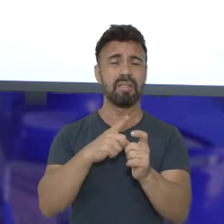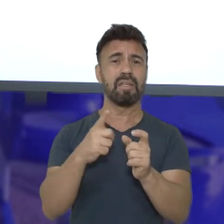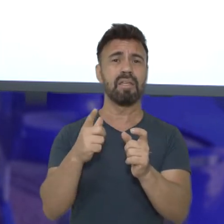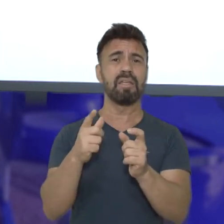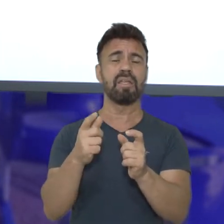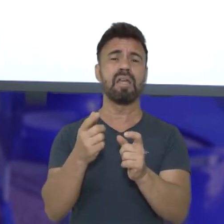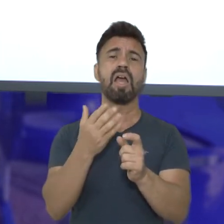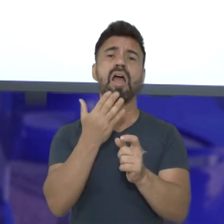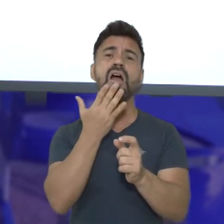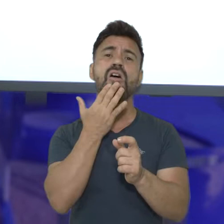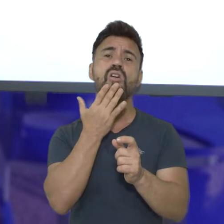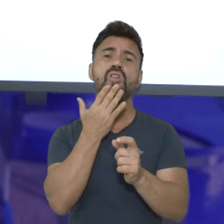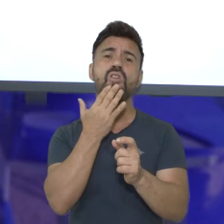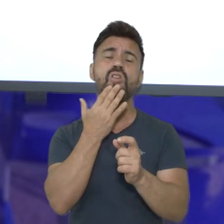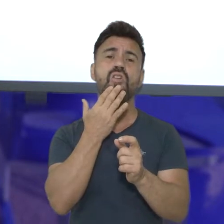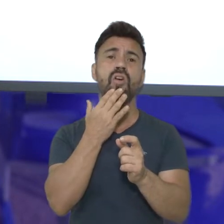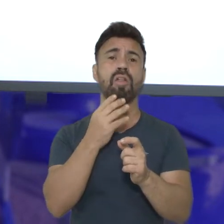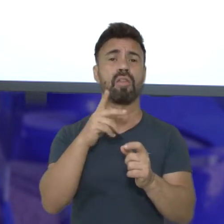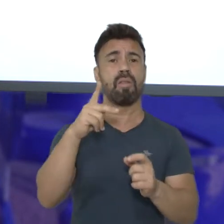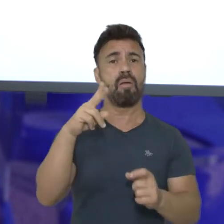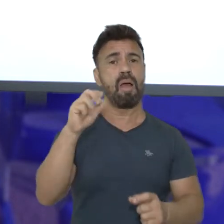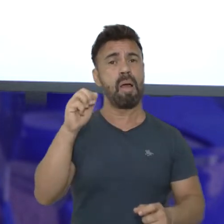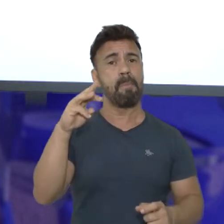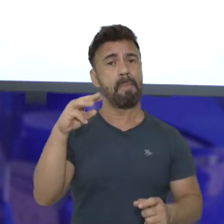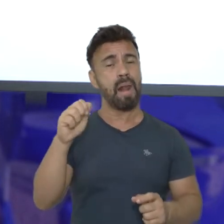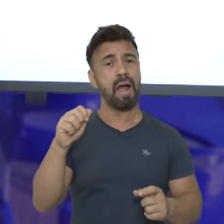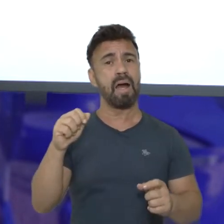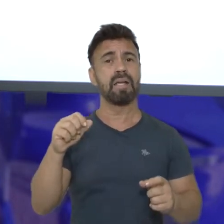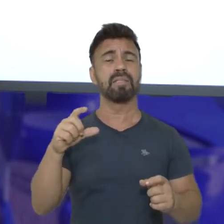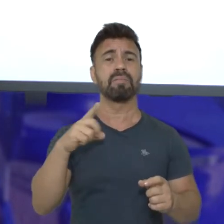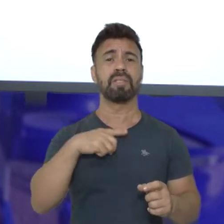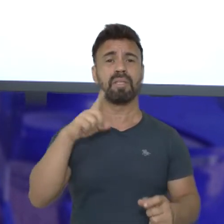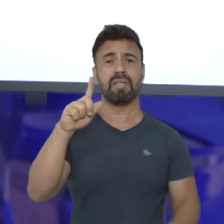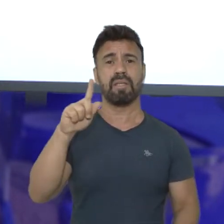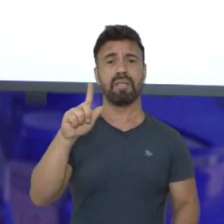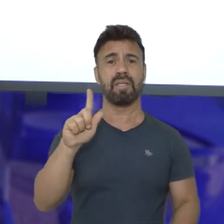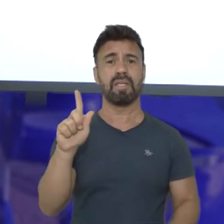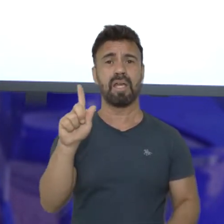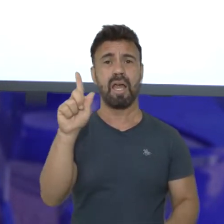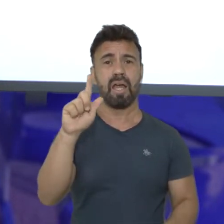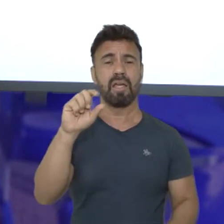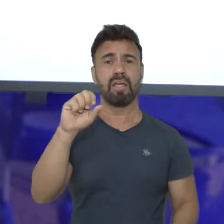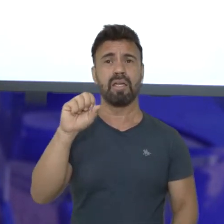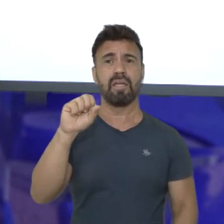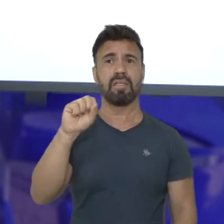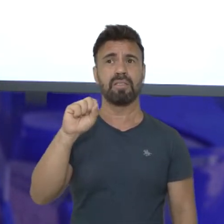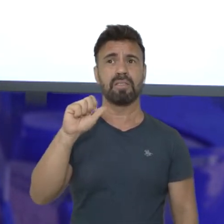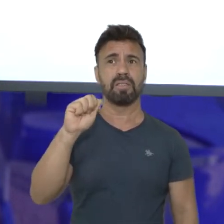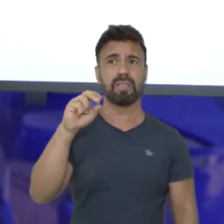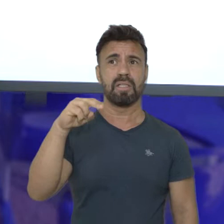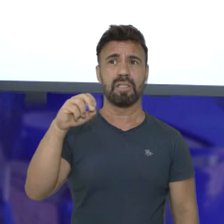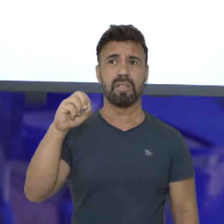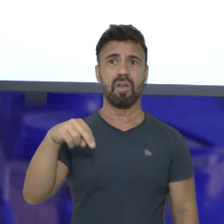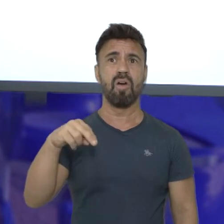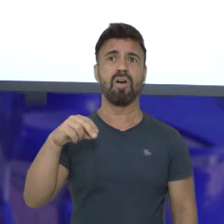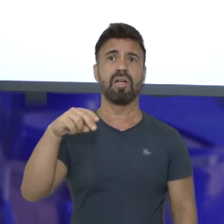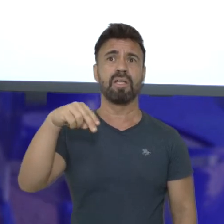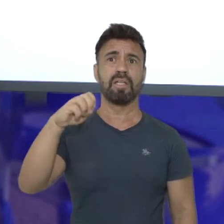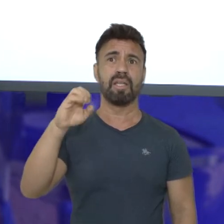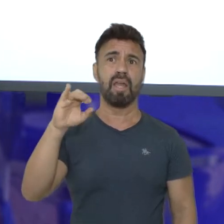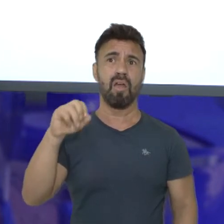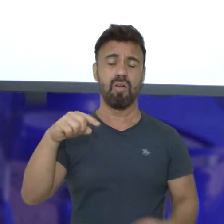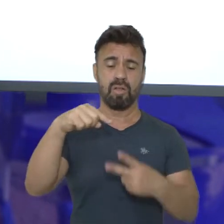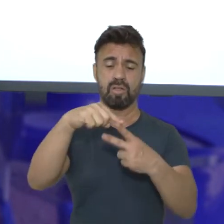uma cor. Na TV de plasma, existe a presença de gases, que é o gás xenon e o gás neon. Eles precisam